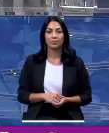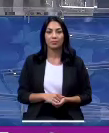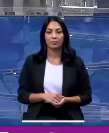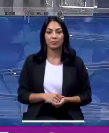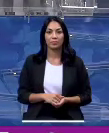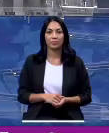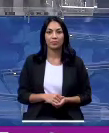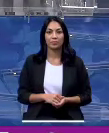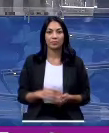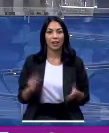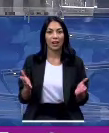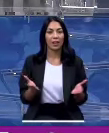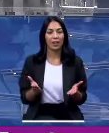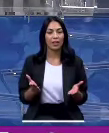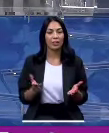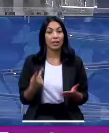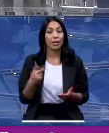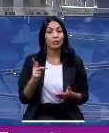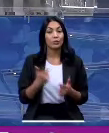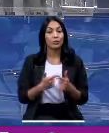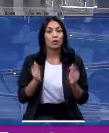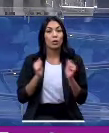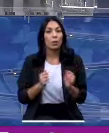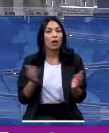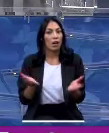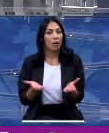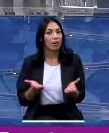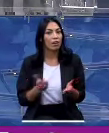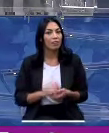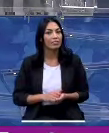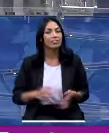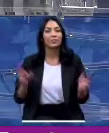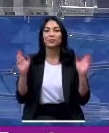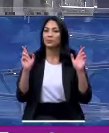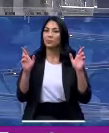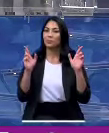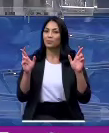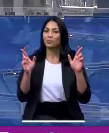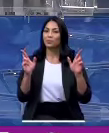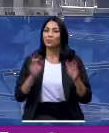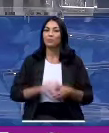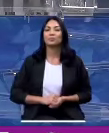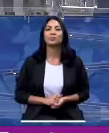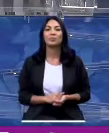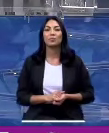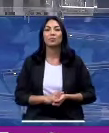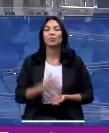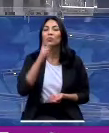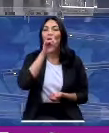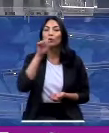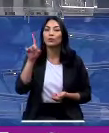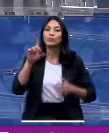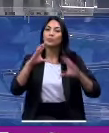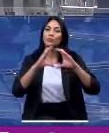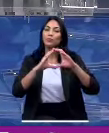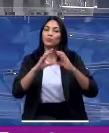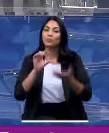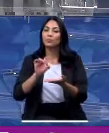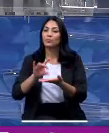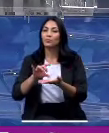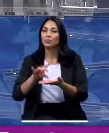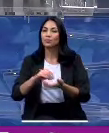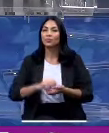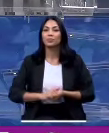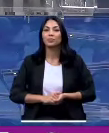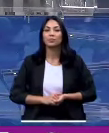22. Agora, hein? Sua sorte pode vir com este número. Todos na expectativa. Vamos chamar o 15º e último número da Loto